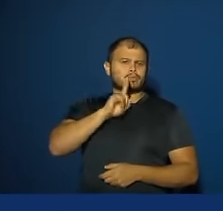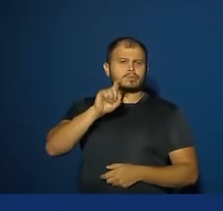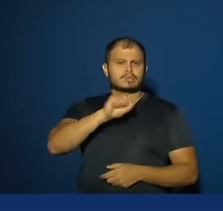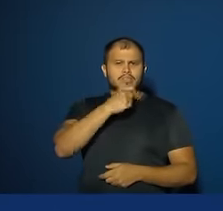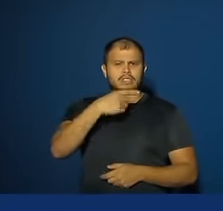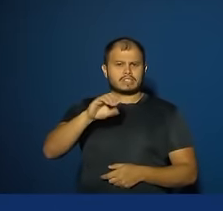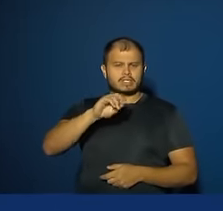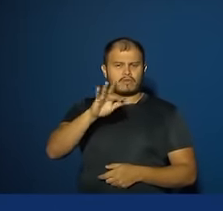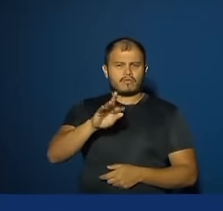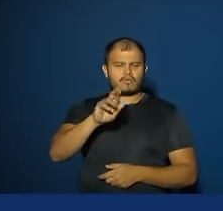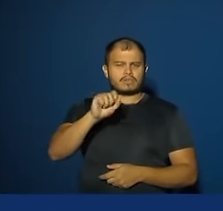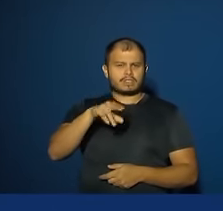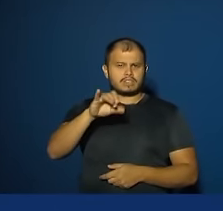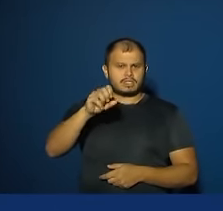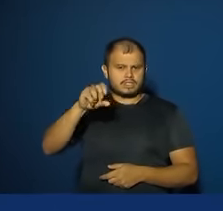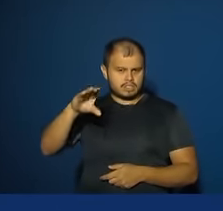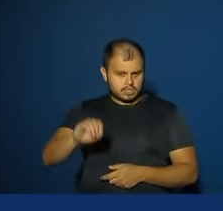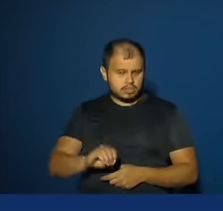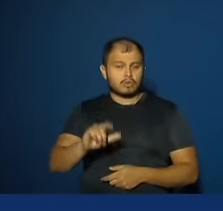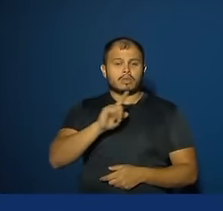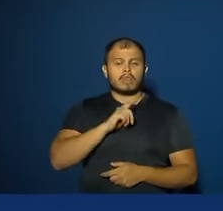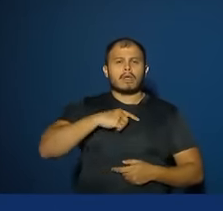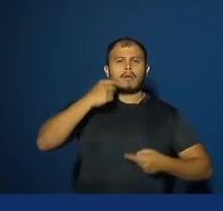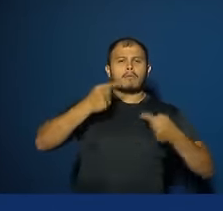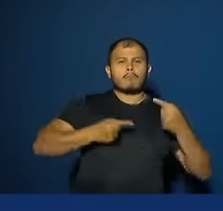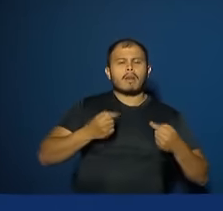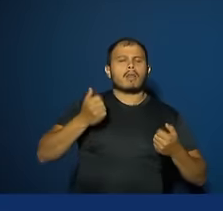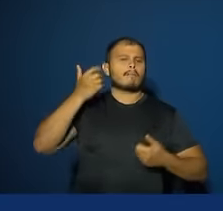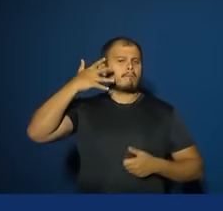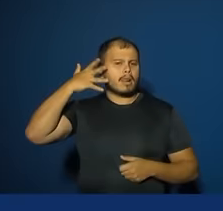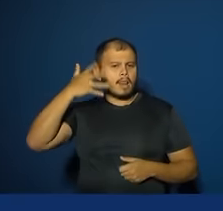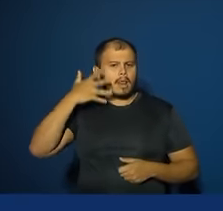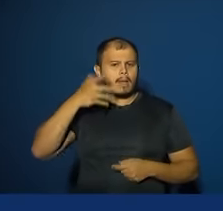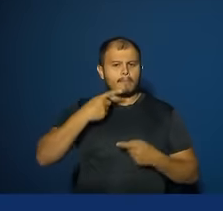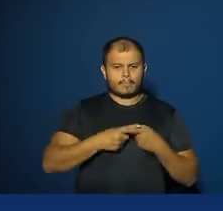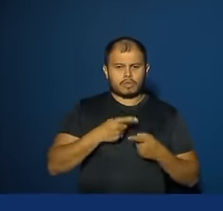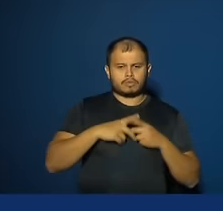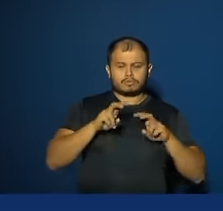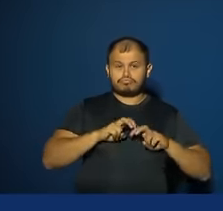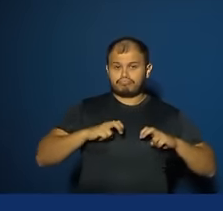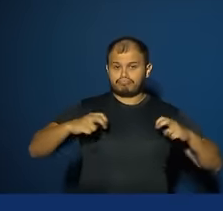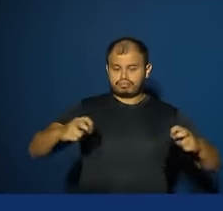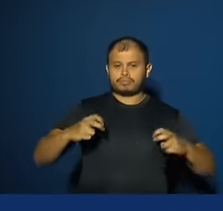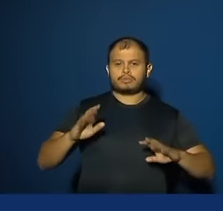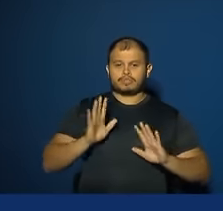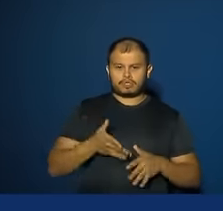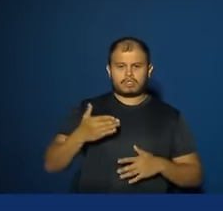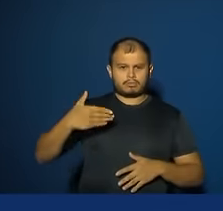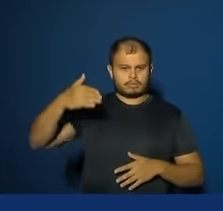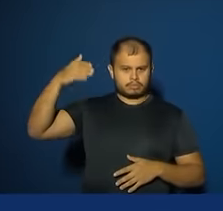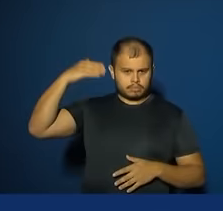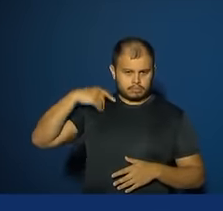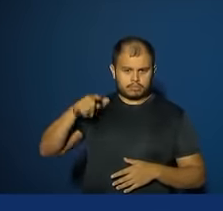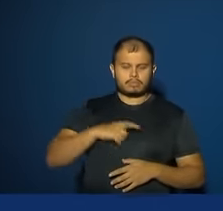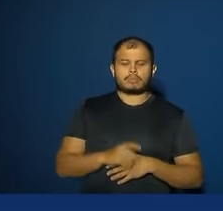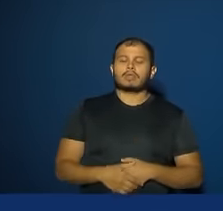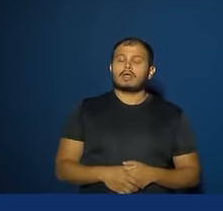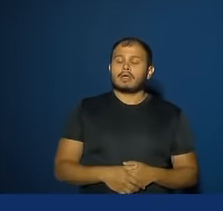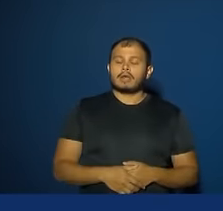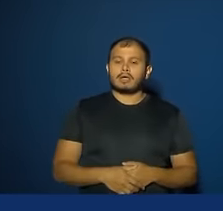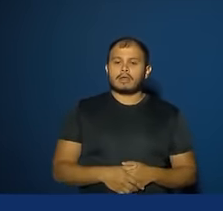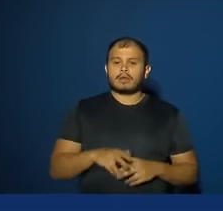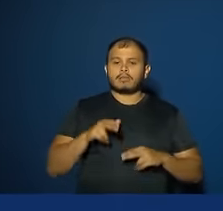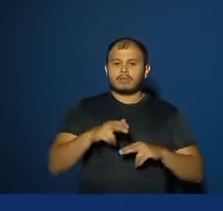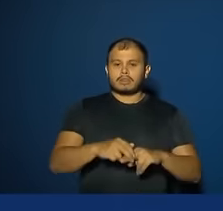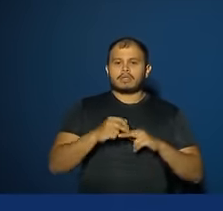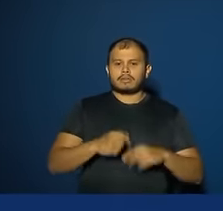para para boards e amigos na conservation International que eu sou do board há 15 anos antes de existir o termo isd portanto